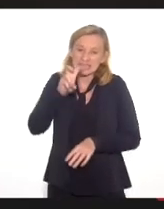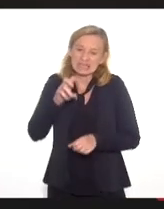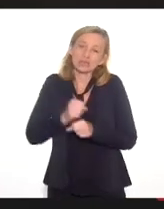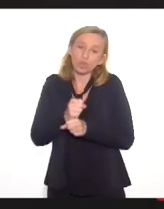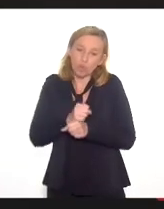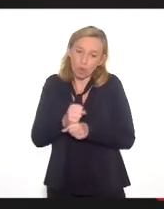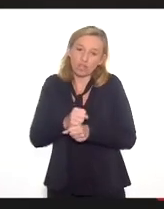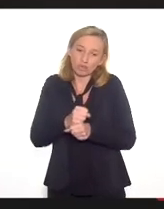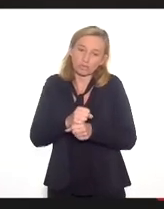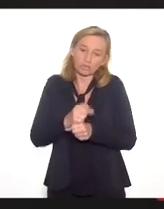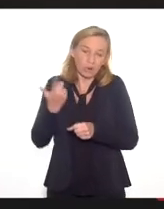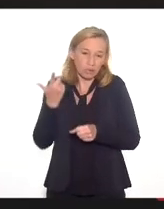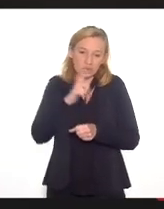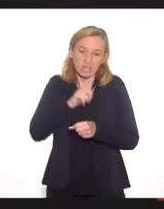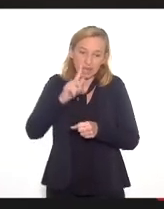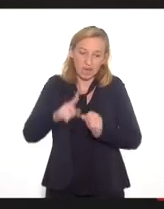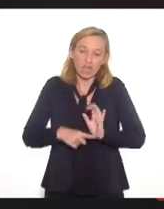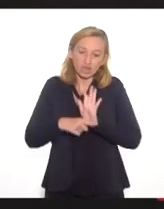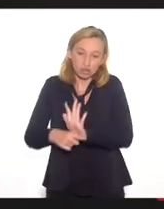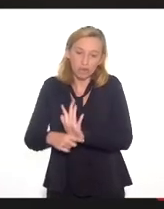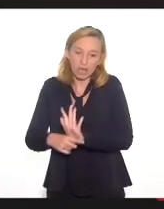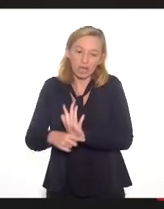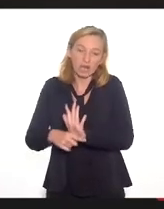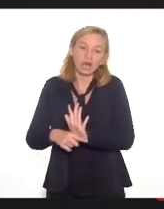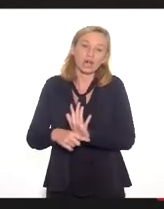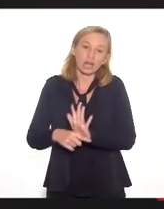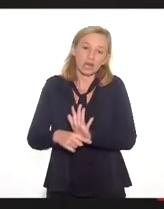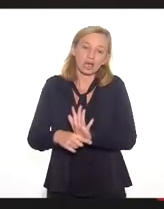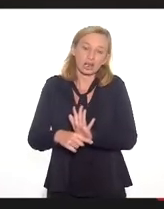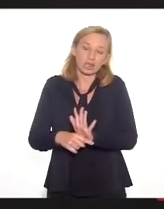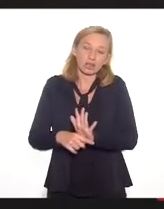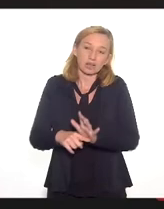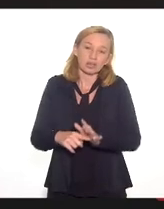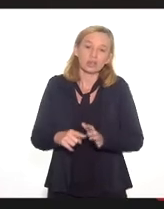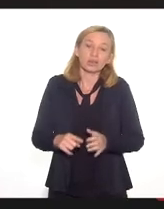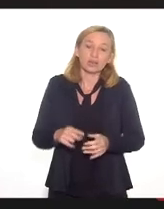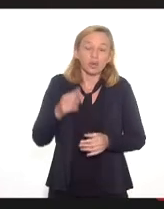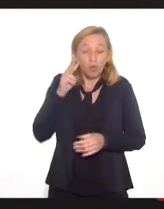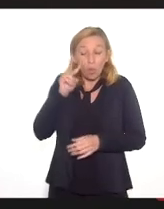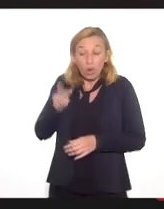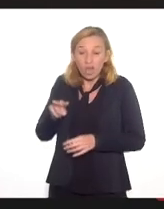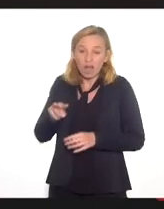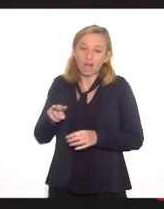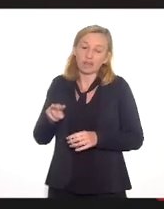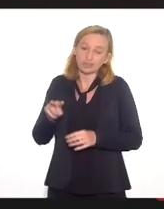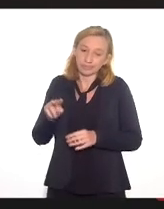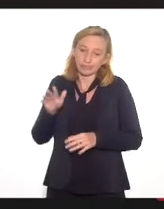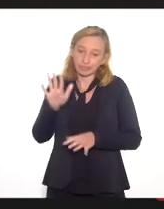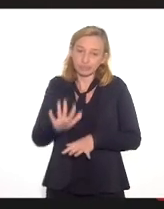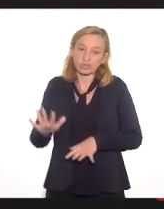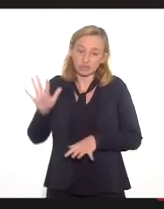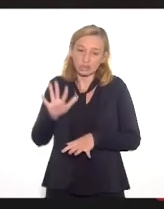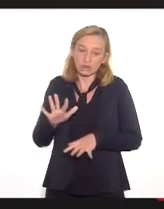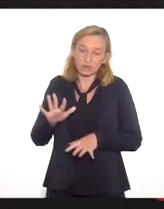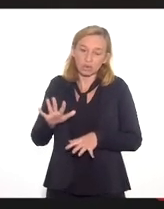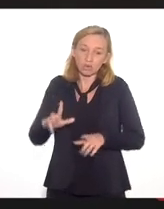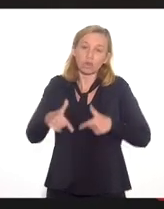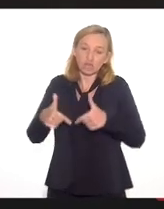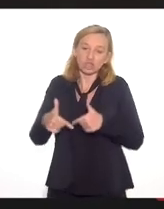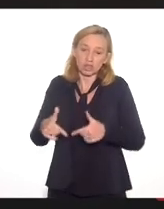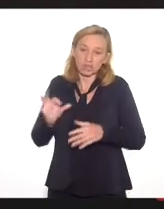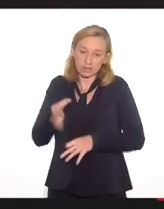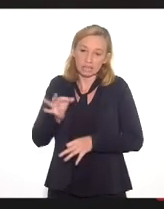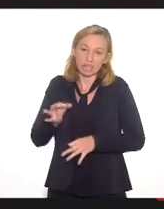recuperar o que nós tínhamos em 2014 no mínimo então é preciso ter um olhar para esse horizonte uma atuação muito, muito